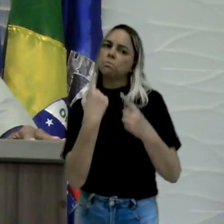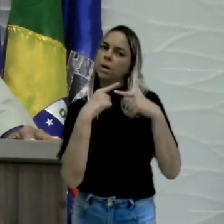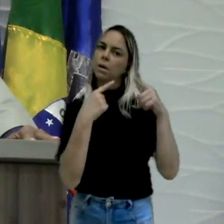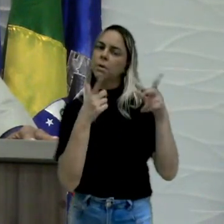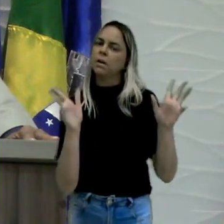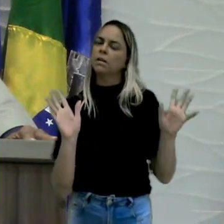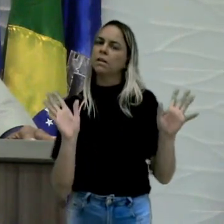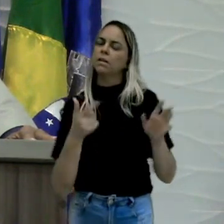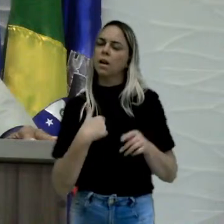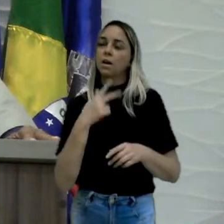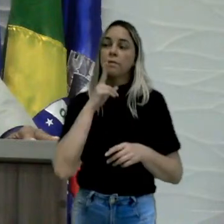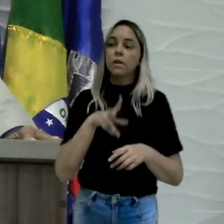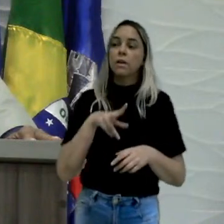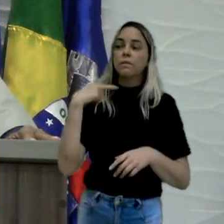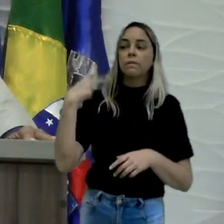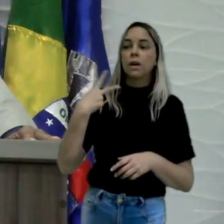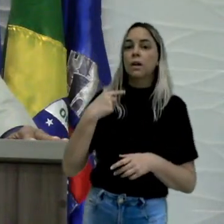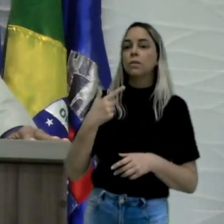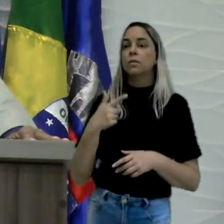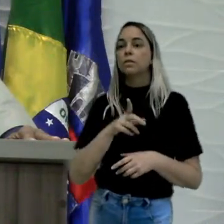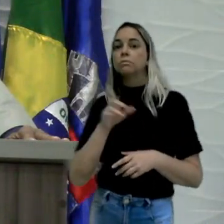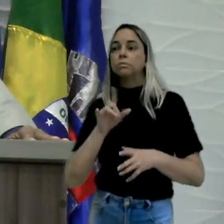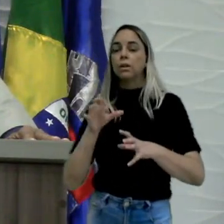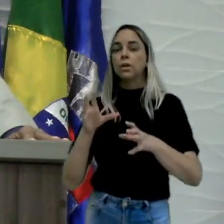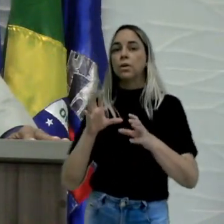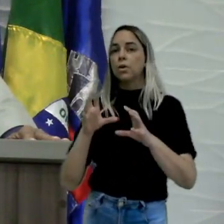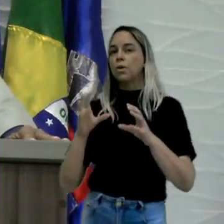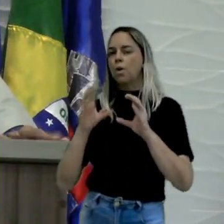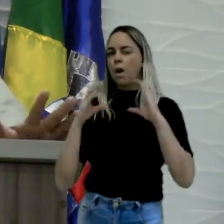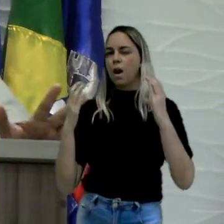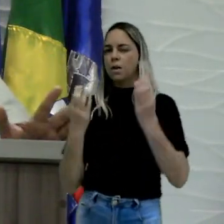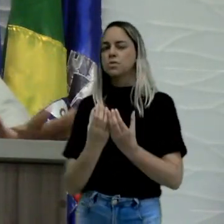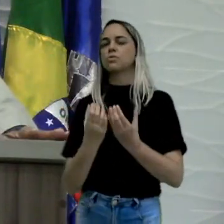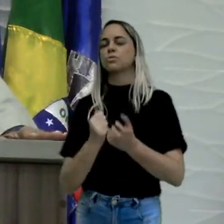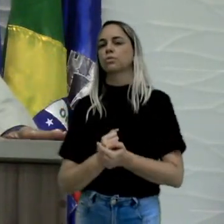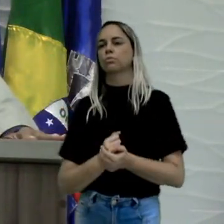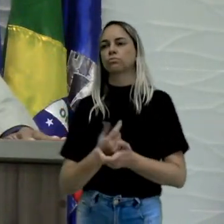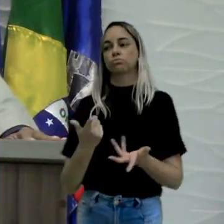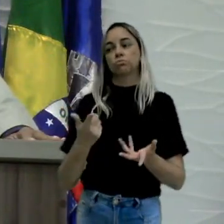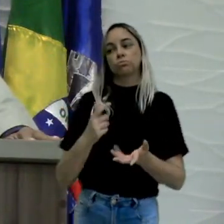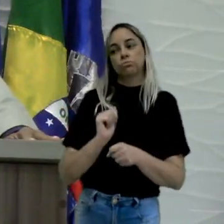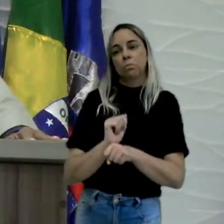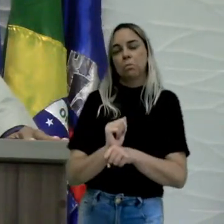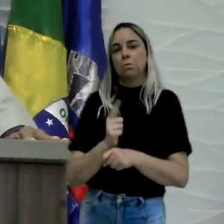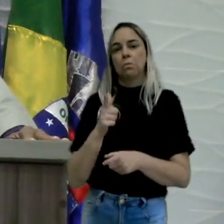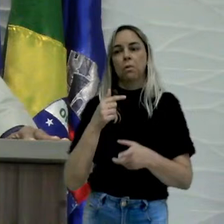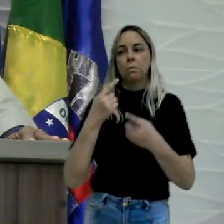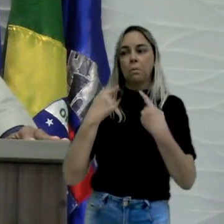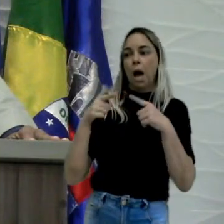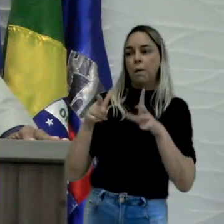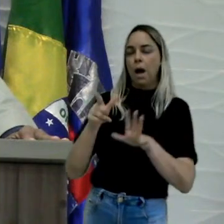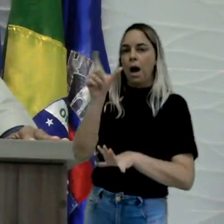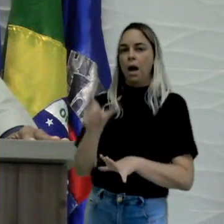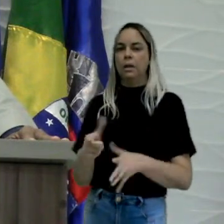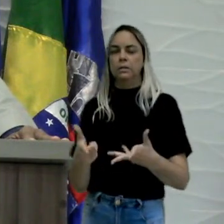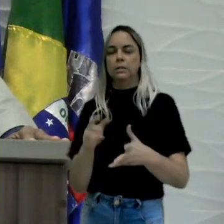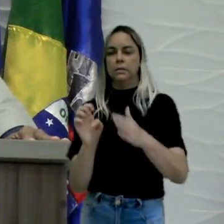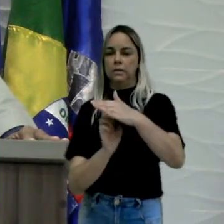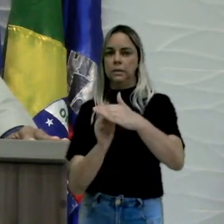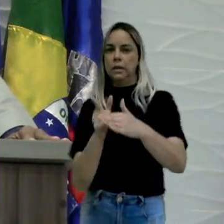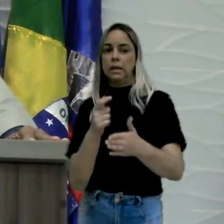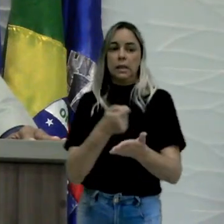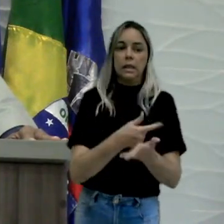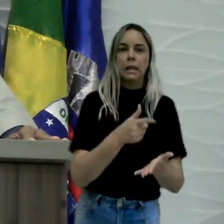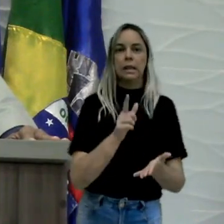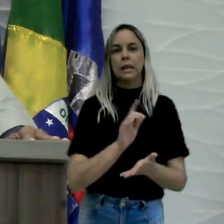nem eu vi vereador lá no Congresso, querendo, já procurando para denunciar as coisas para o empresário não dá. Aí você imagina,